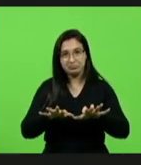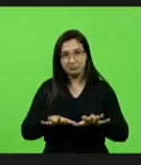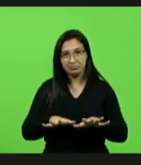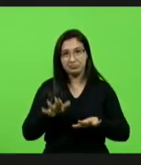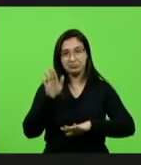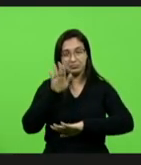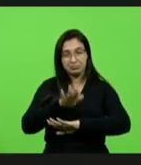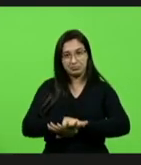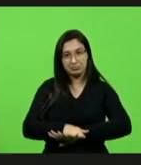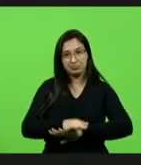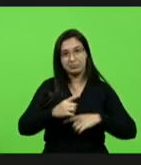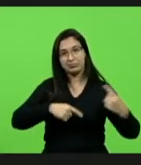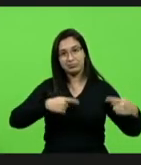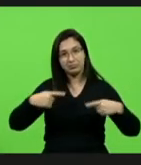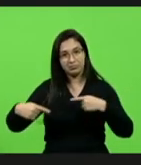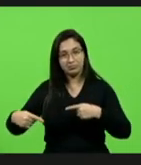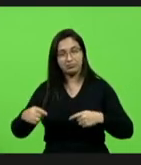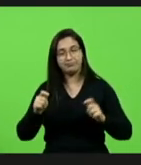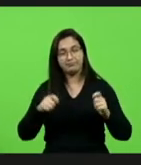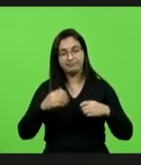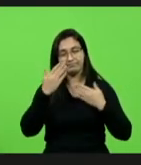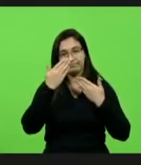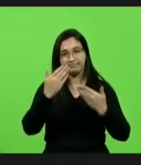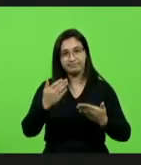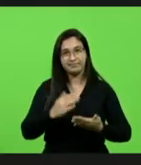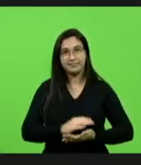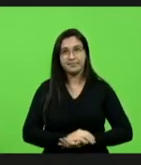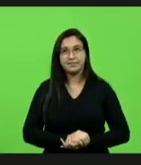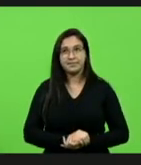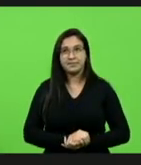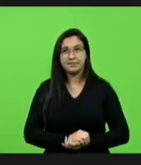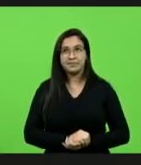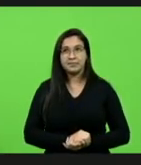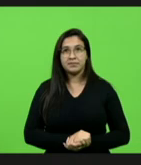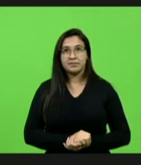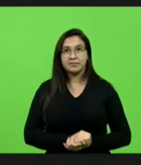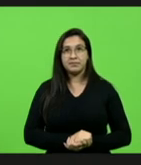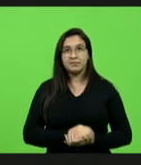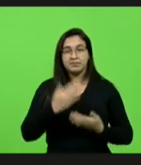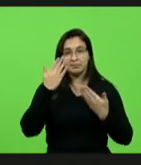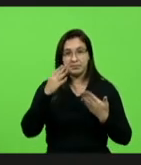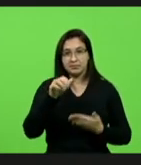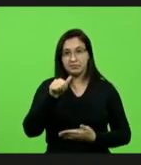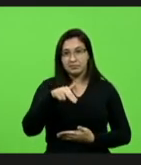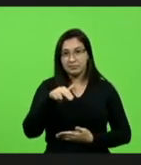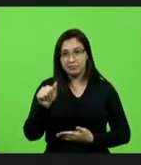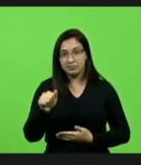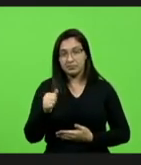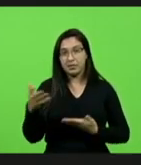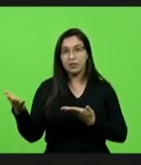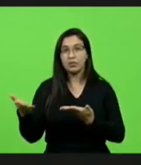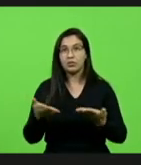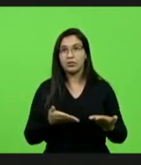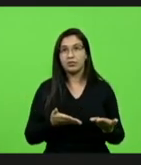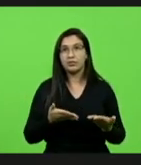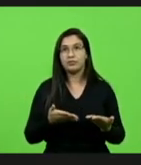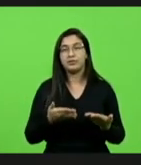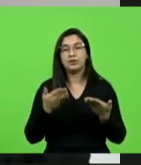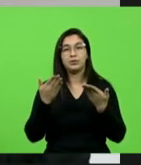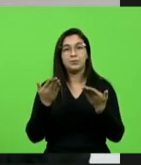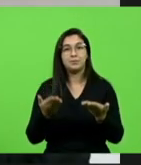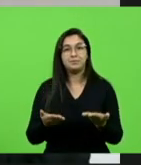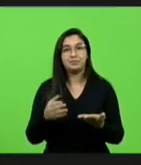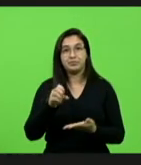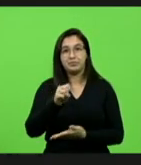de discussão e debate. Muito obrigada. Obrigada, Ana Cláudia. Eu convido agora para sua manifestação a